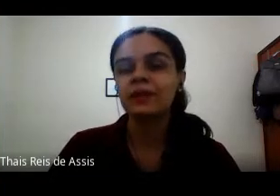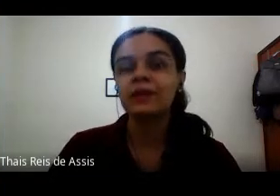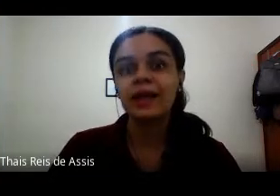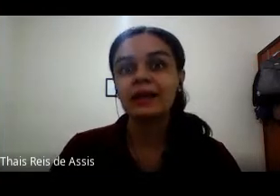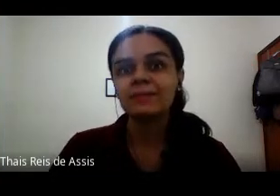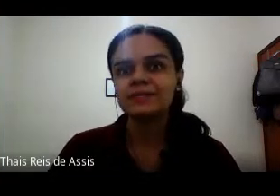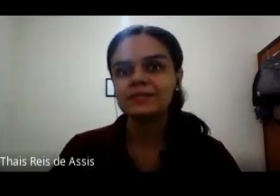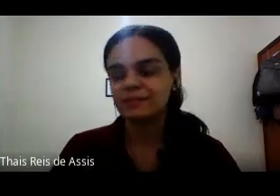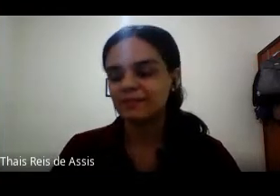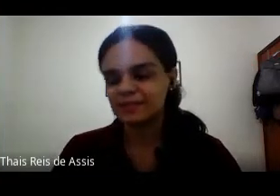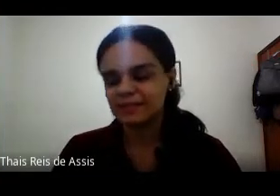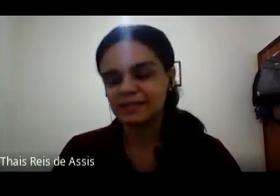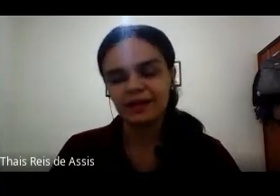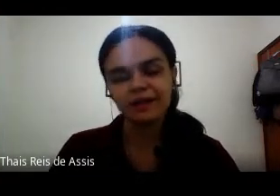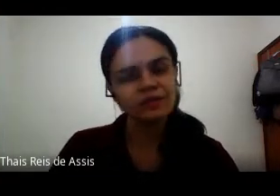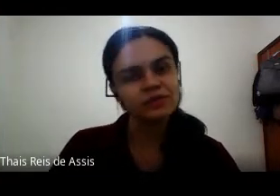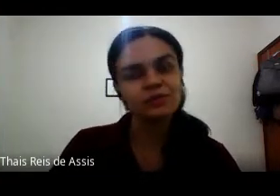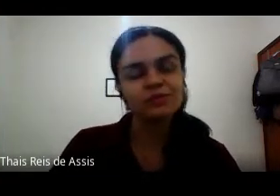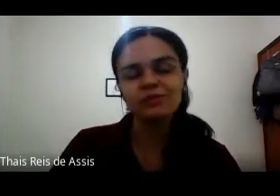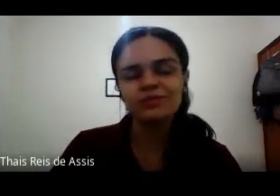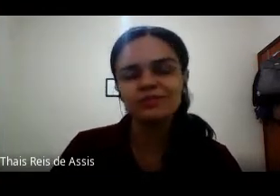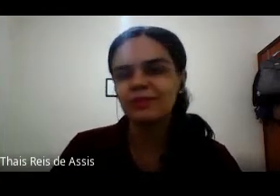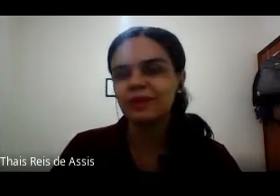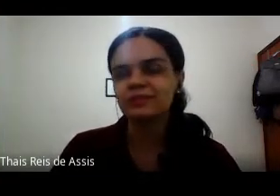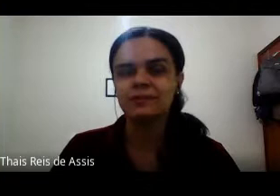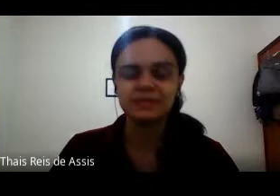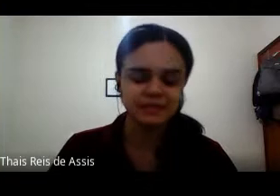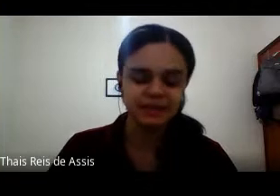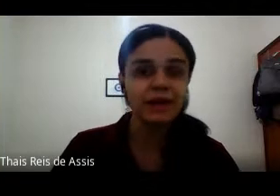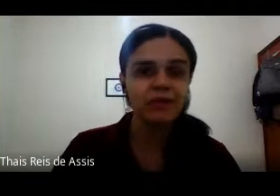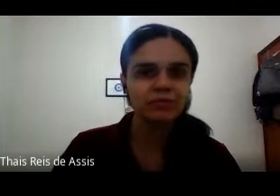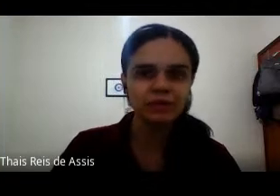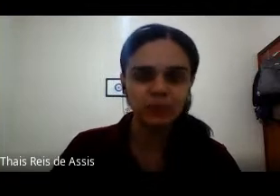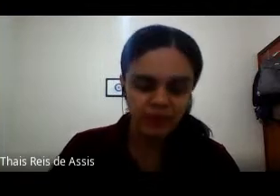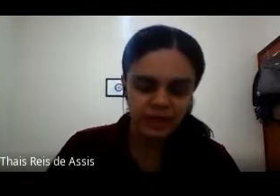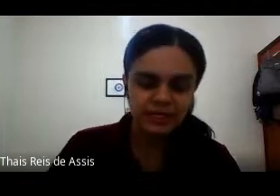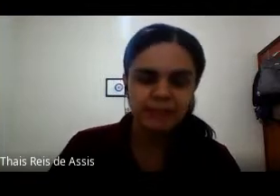cartão. Ela precisa, para fazer dessa tarefa, domínio mínimo de informática. Ela precisa saber ligar o